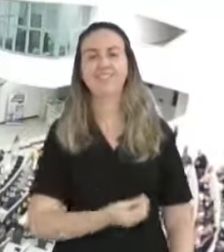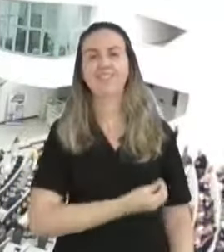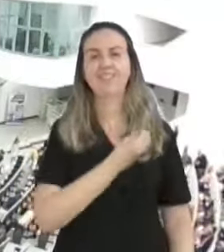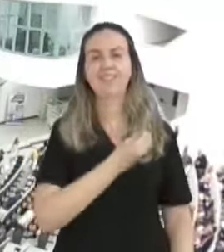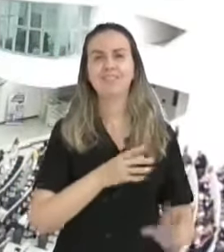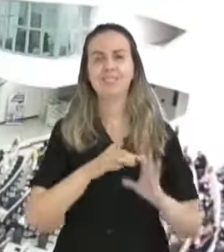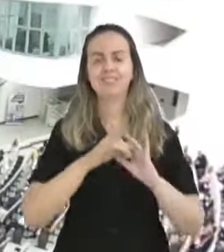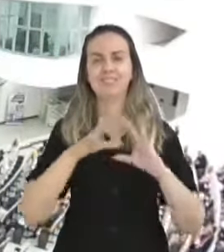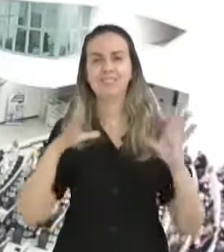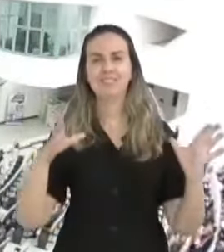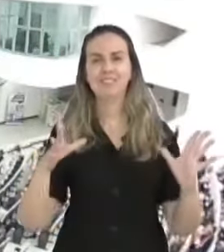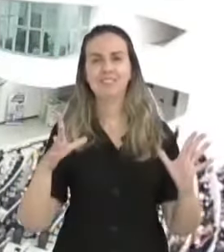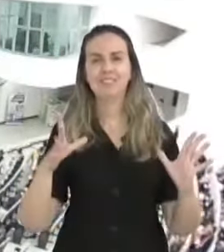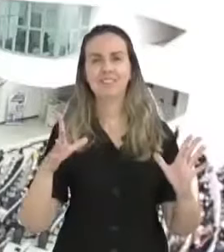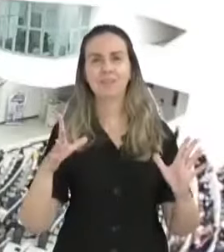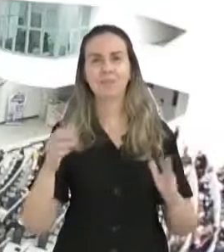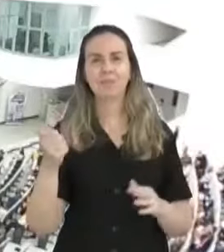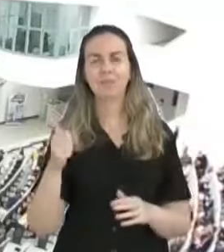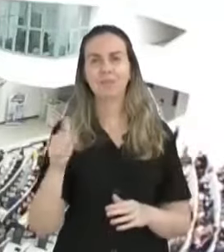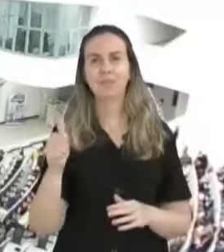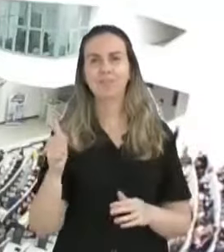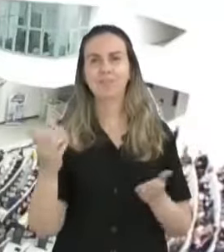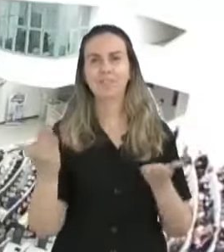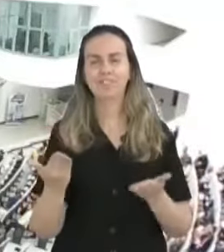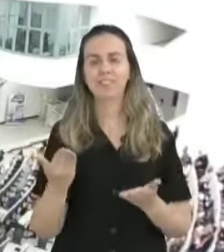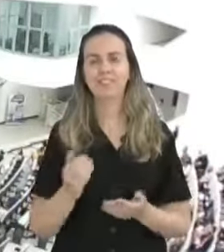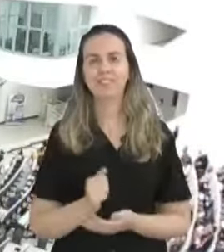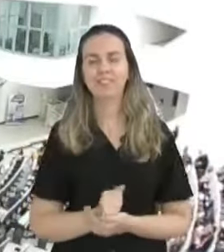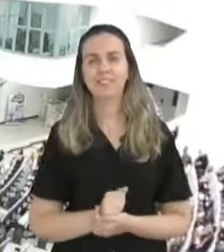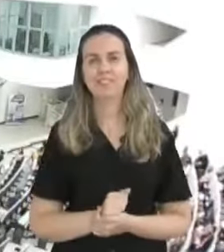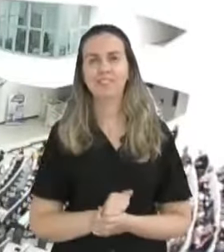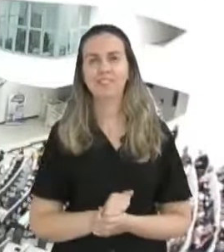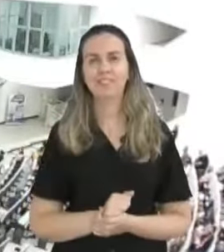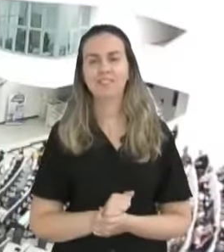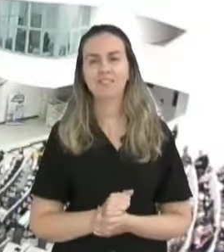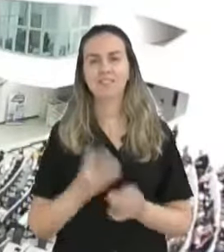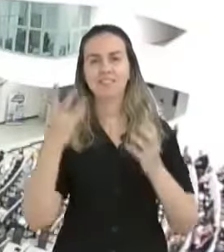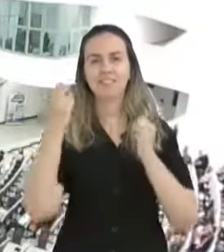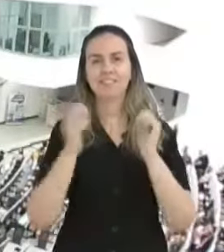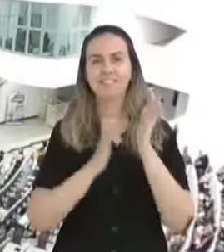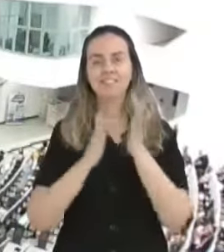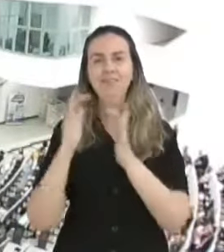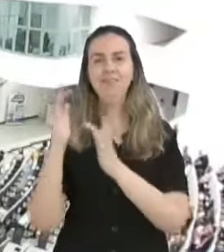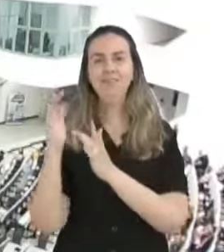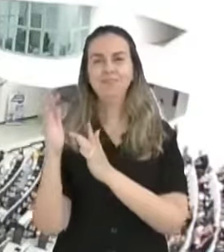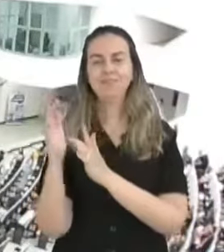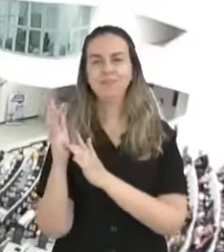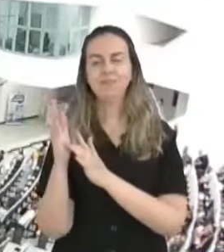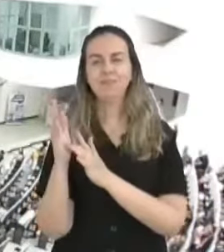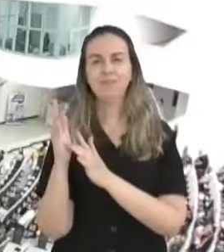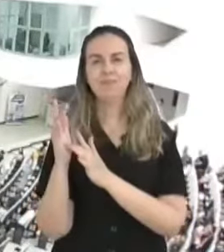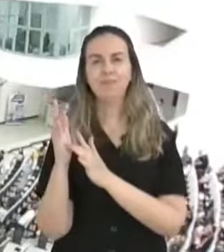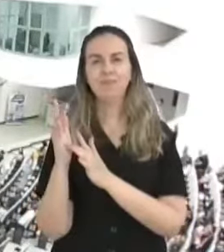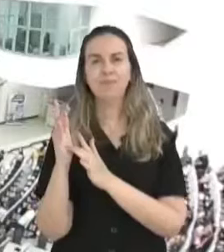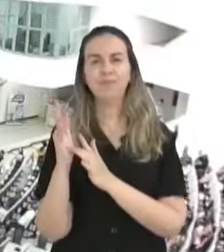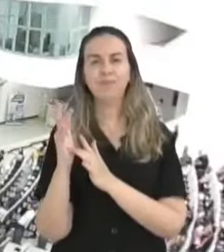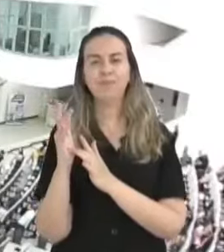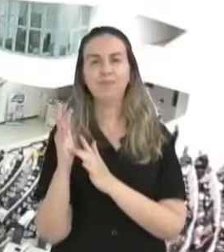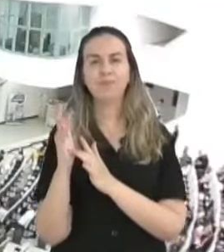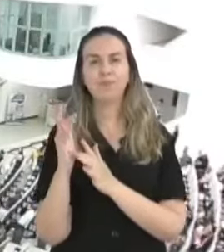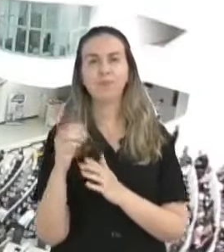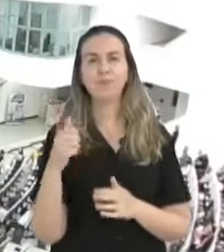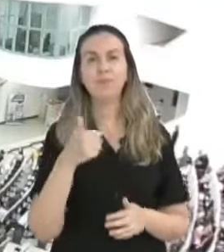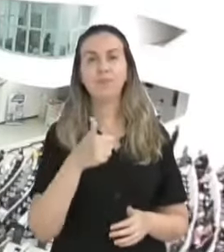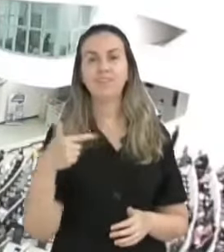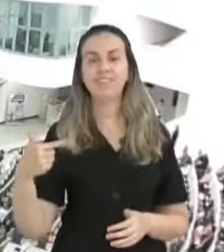livres. Aqui está a décima primeira pessoa, Josenildo, aceitando a Cristo como seu Salvador. Aonde